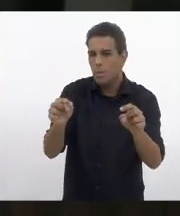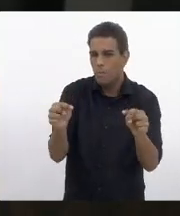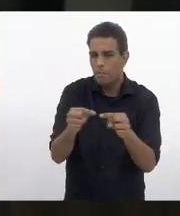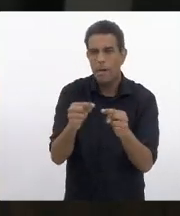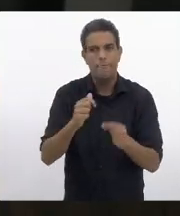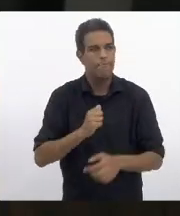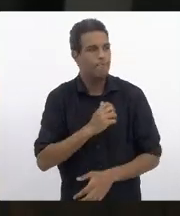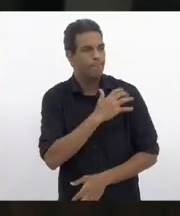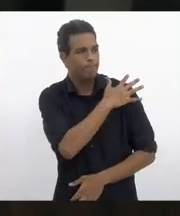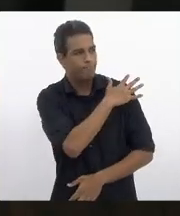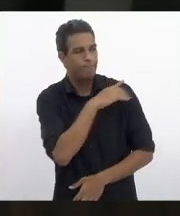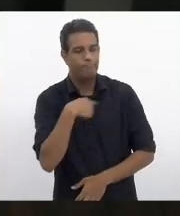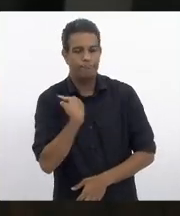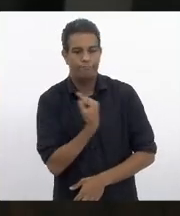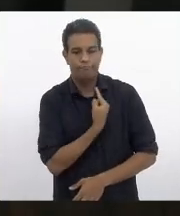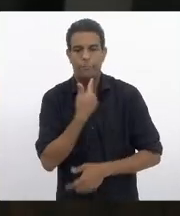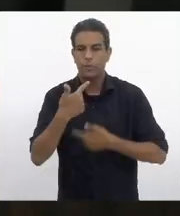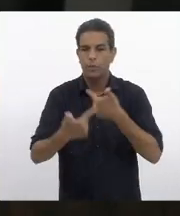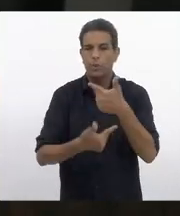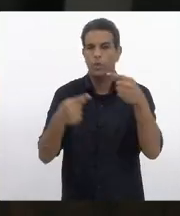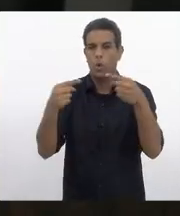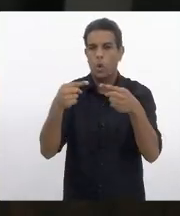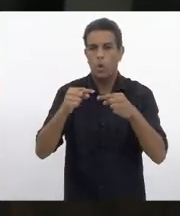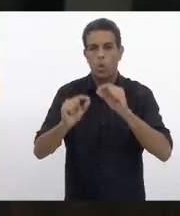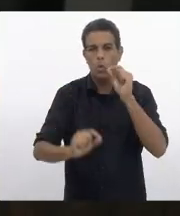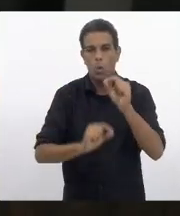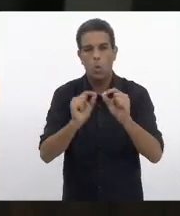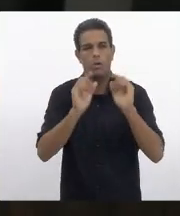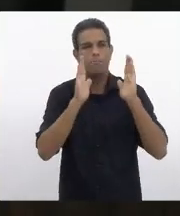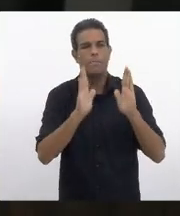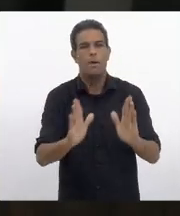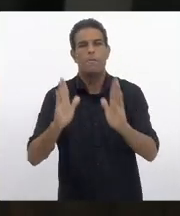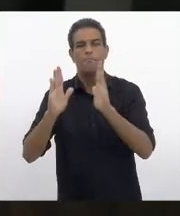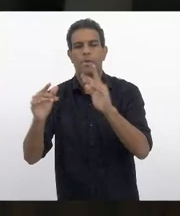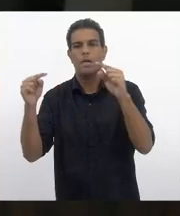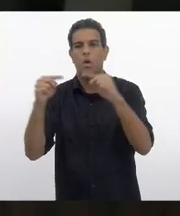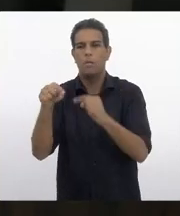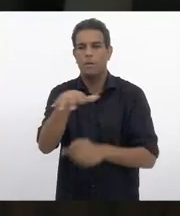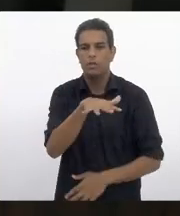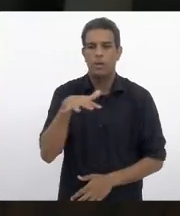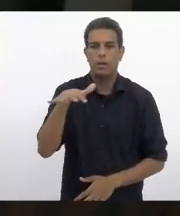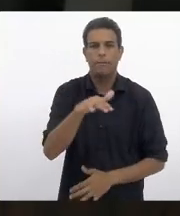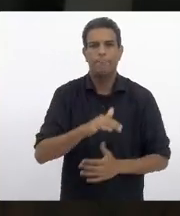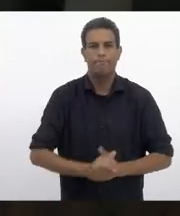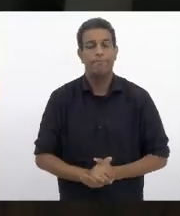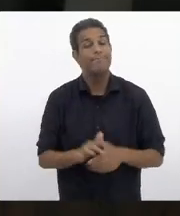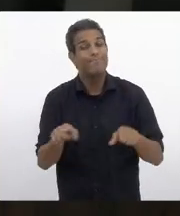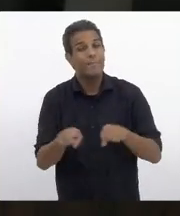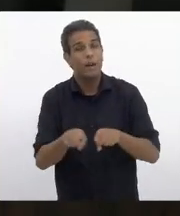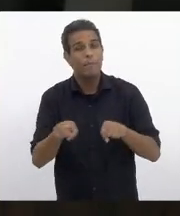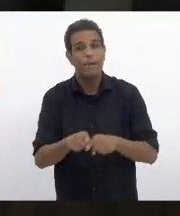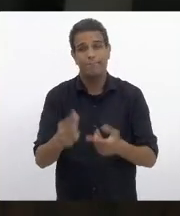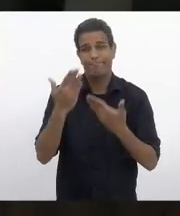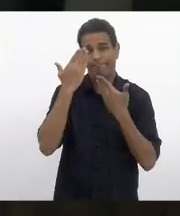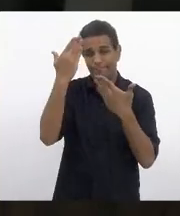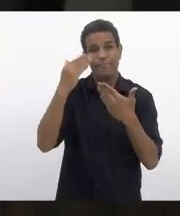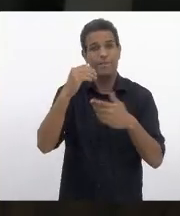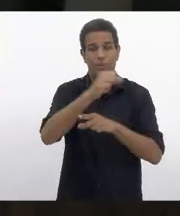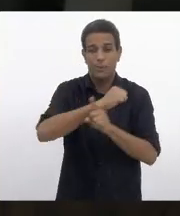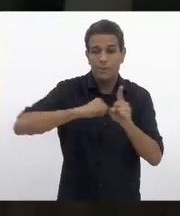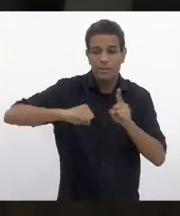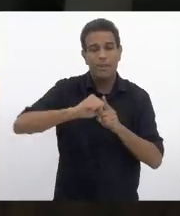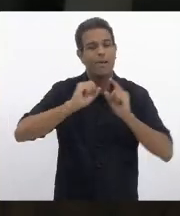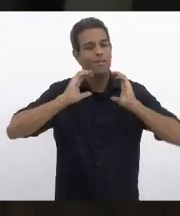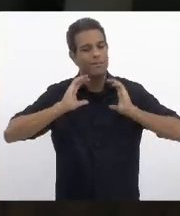Coronel Luiz Henrique, nosso comandante-geral, e o Coronel Leandro, também o comandante-geral do Corpo de Bombeiros. Quero agradecer a toda a sociedade